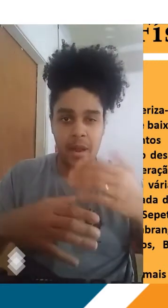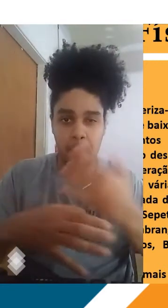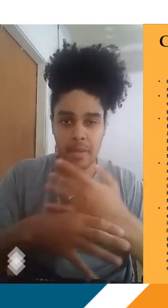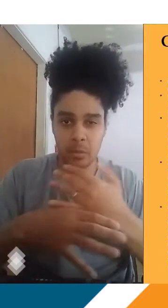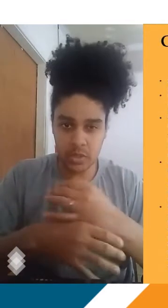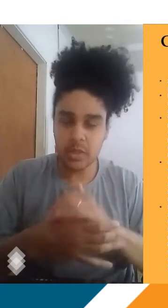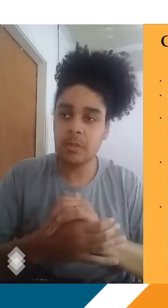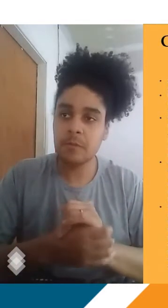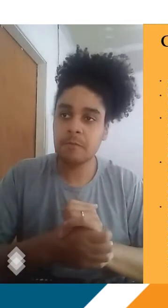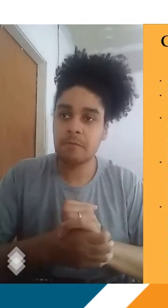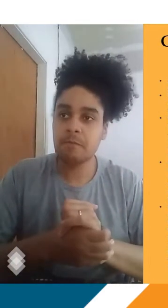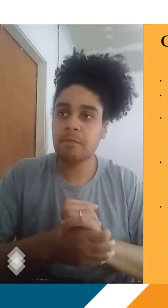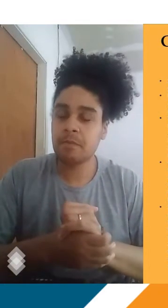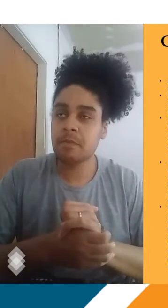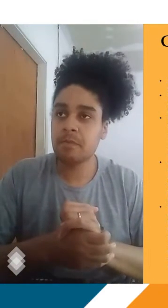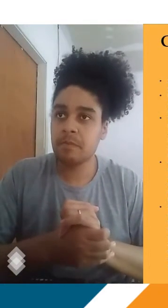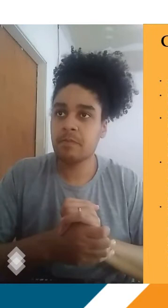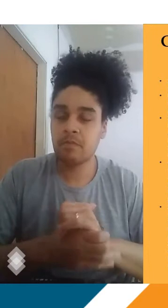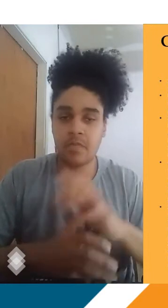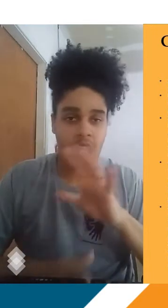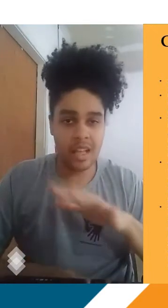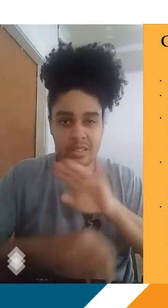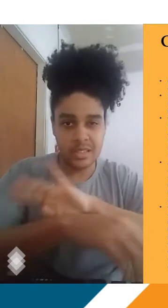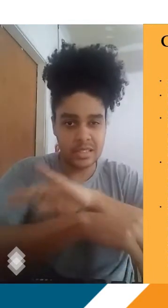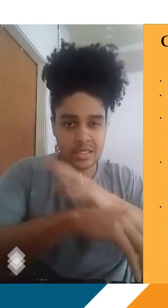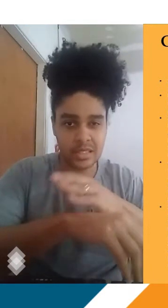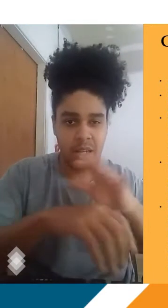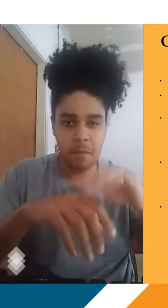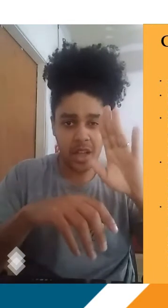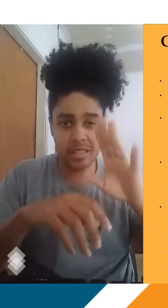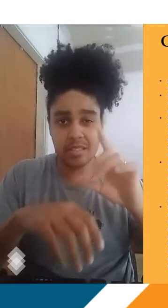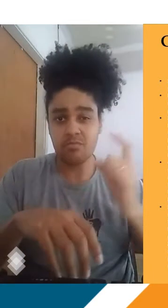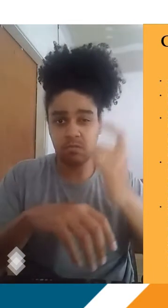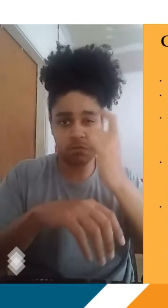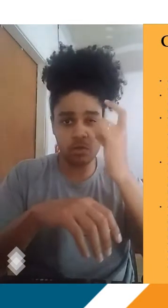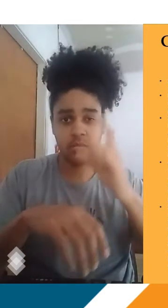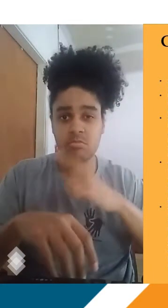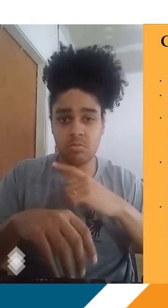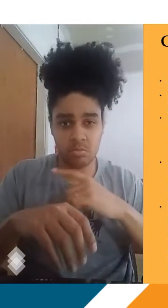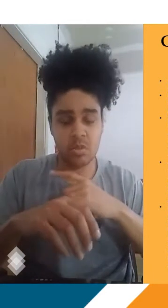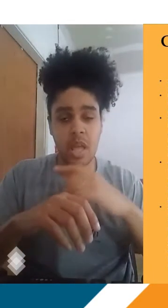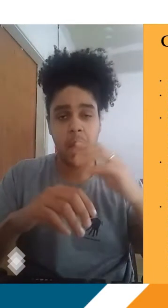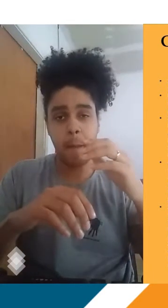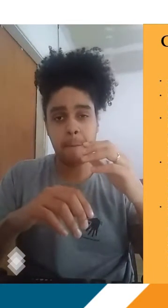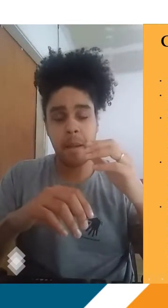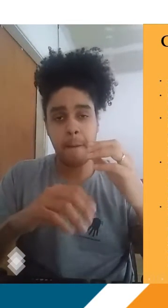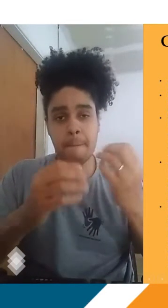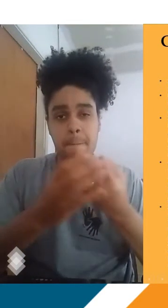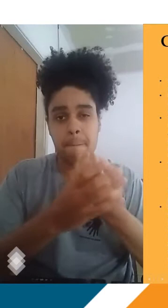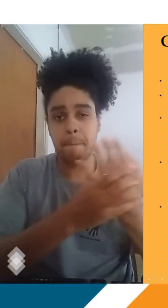metropolitana. Teremos também nas áreas serranas, sobretudo nos pontos mais elevados, remanescentes de Mata